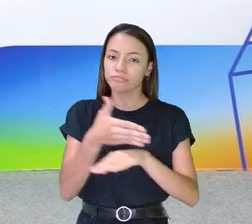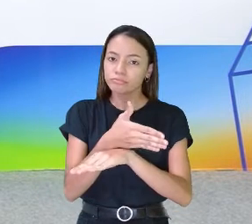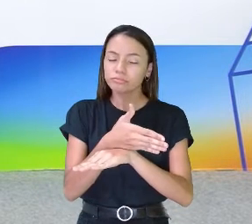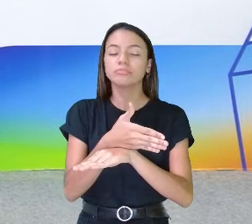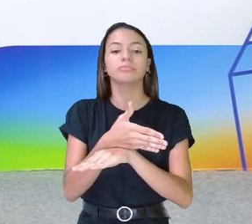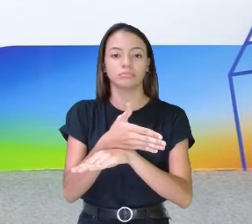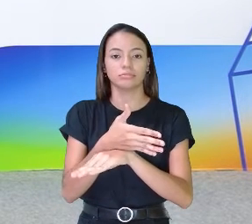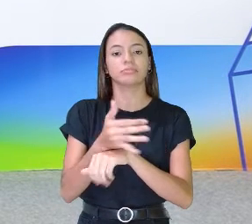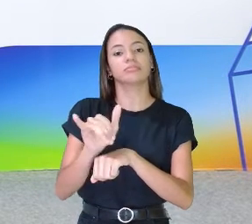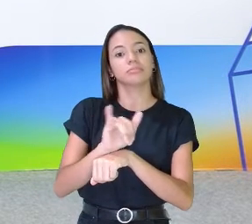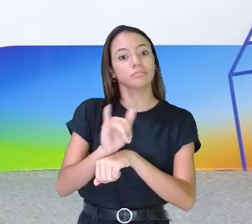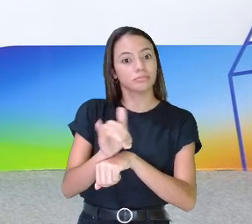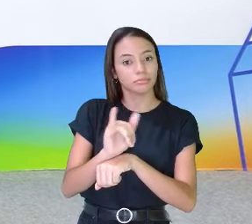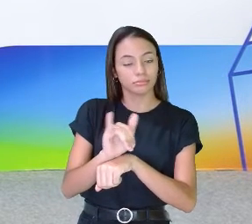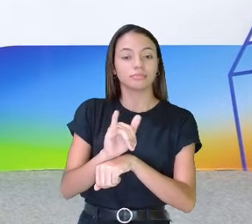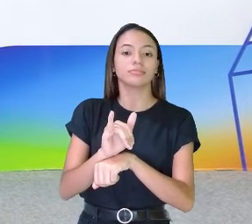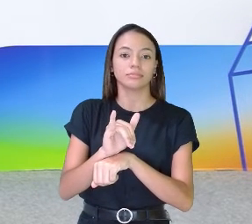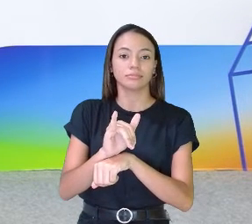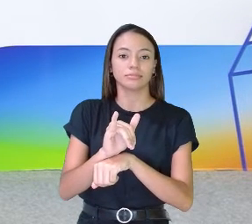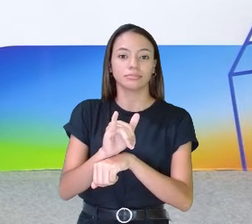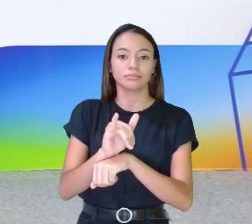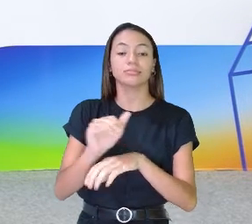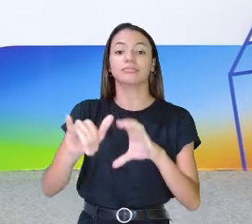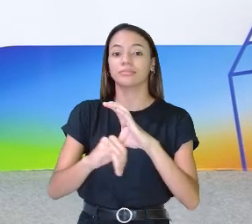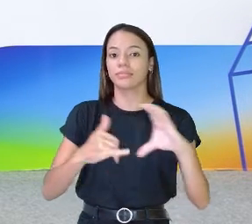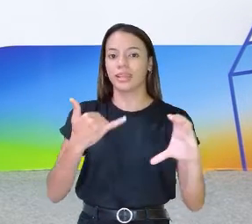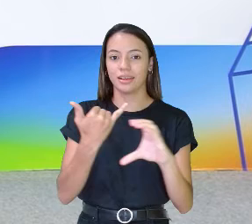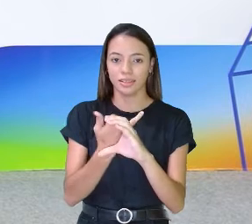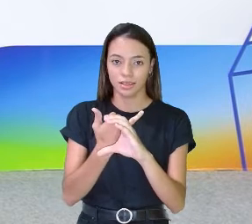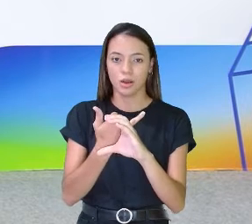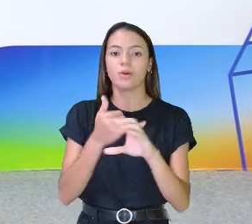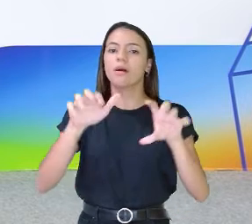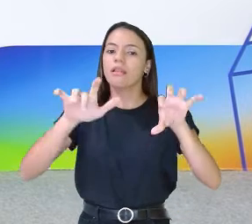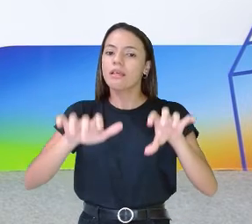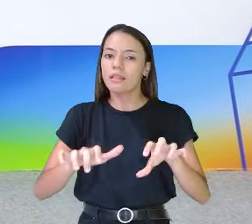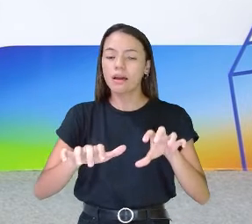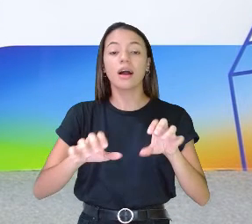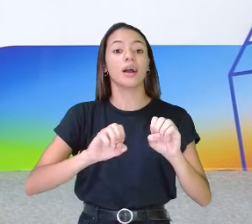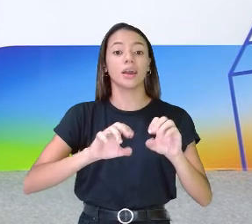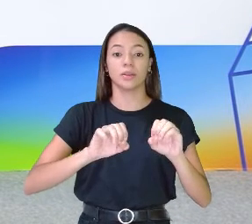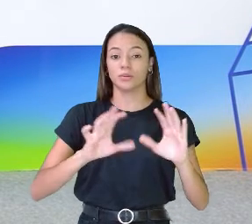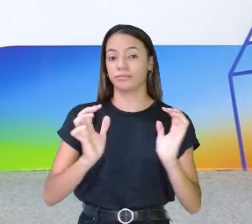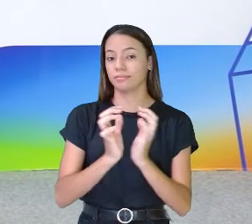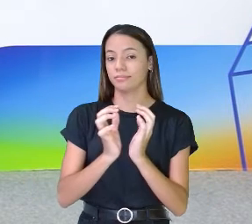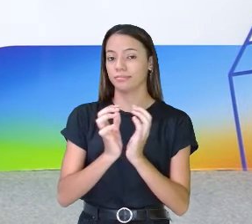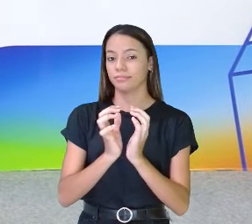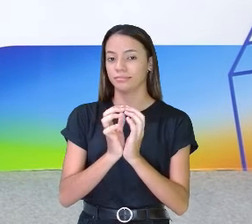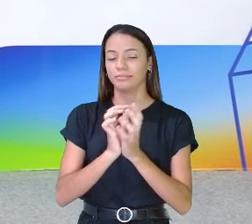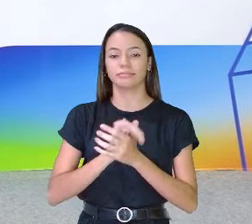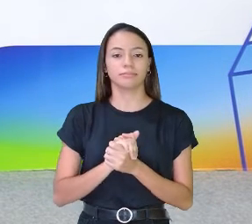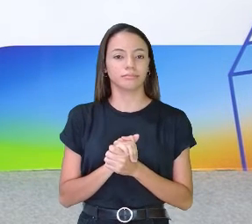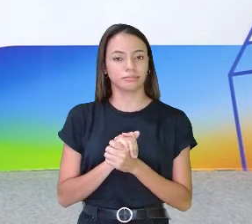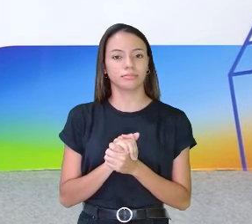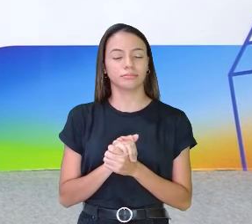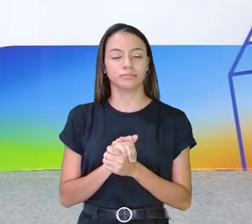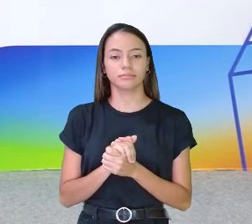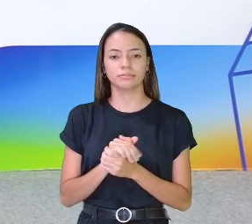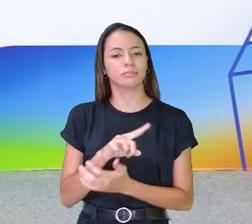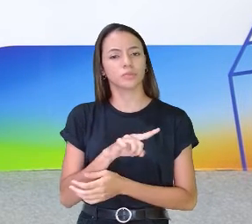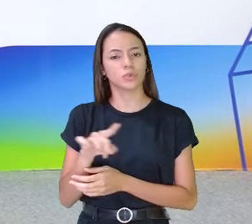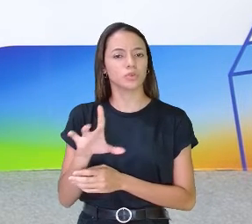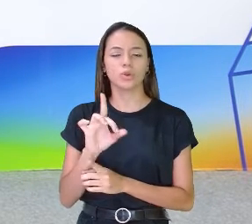digitar canal Educa... Canal não, gente. Só precisa escrever Educa Recife. E lá vocês vão acessar